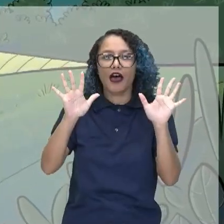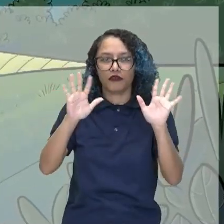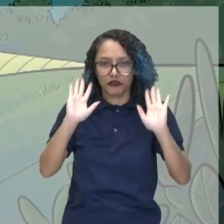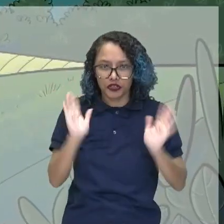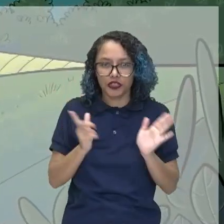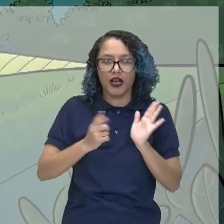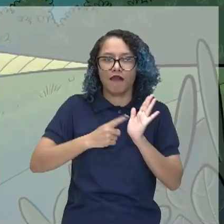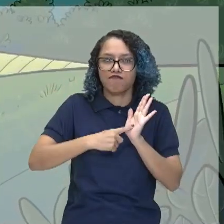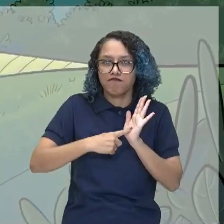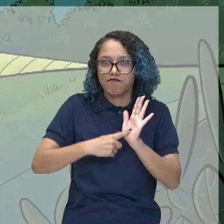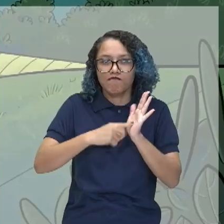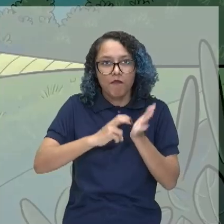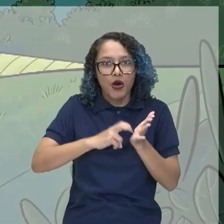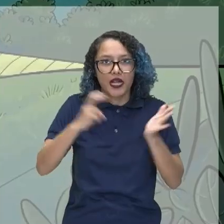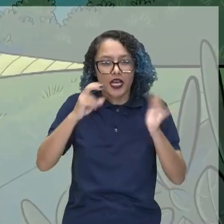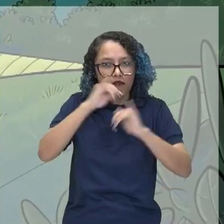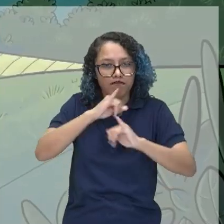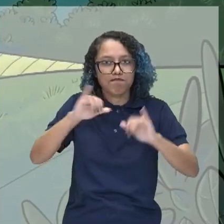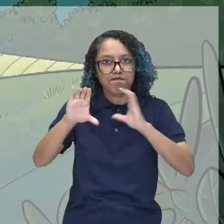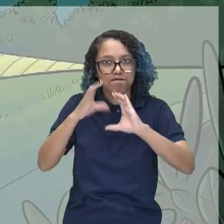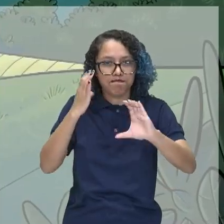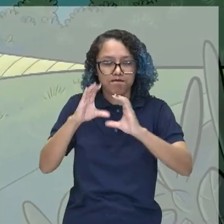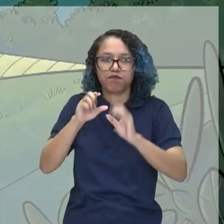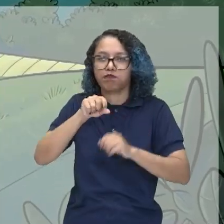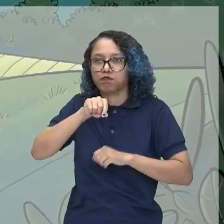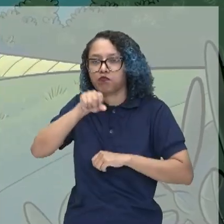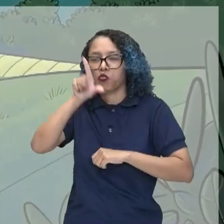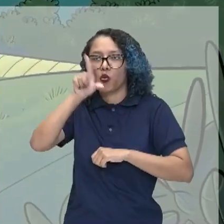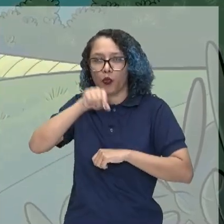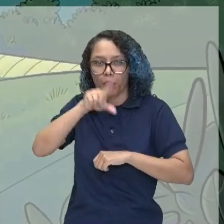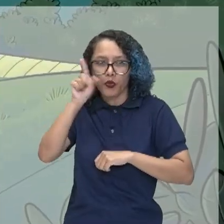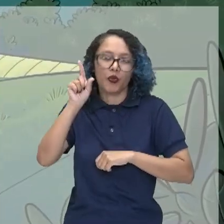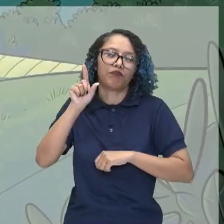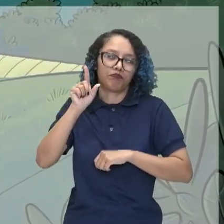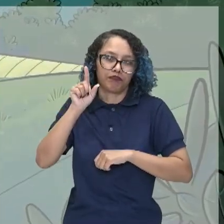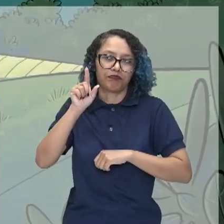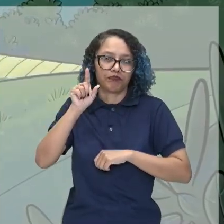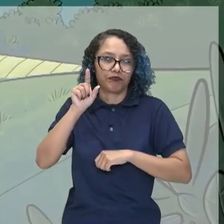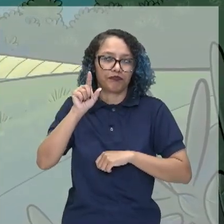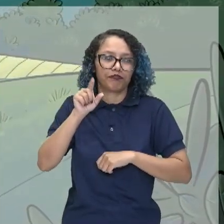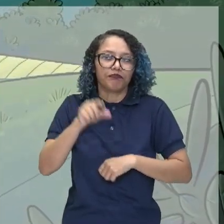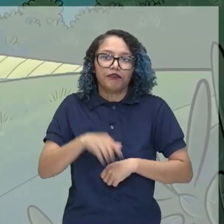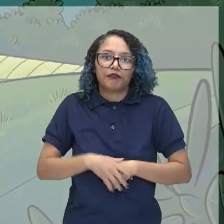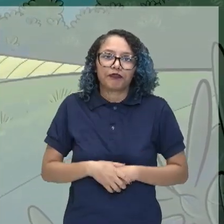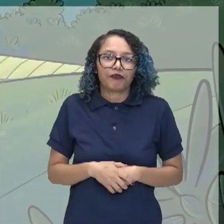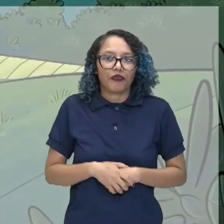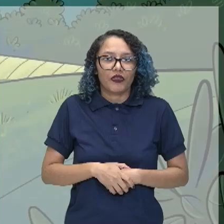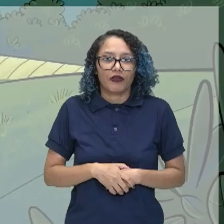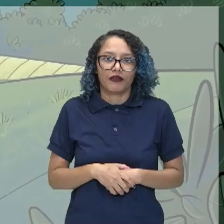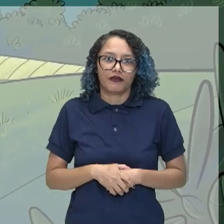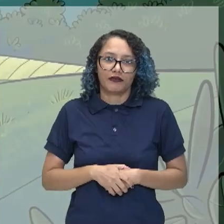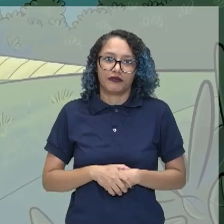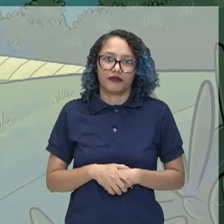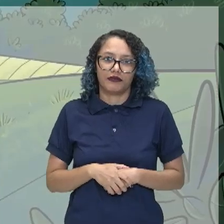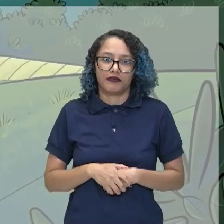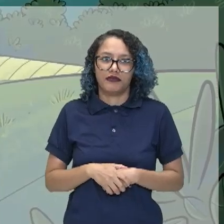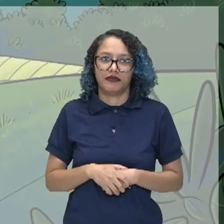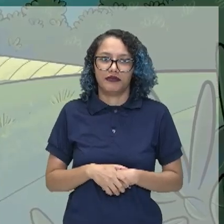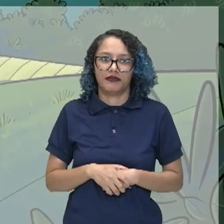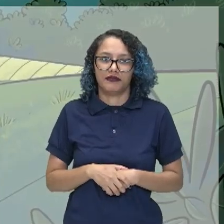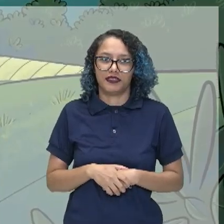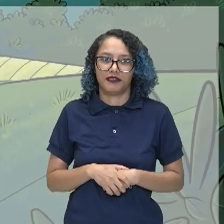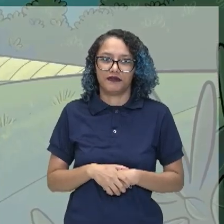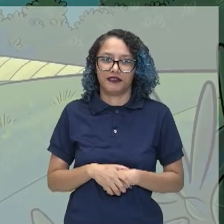que plana livre de armação. Amanhã, todo de um tecido tão aéreo que tecido se eleva por si. Luz